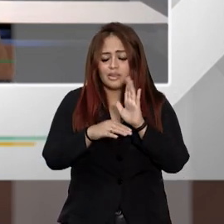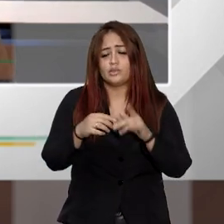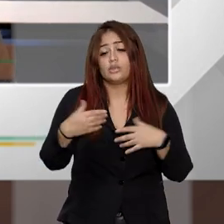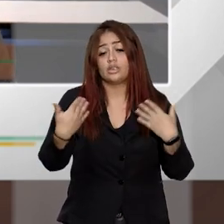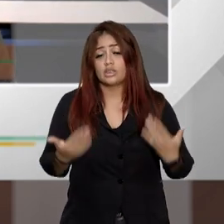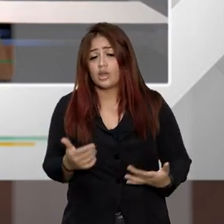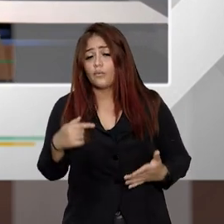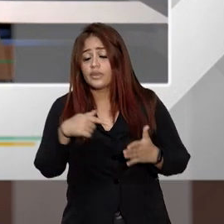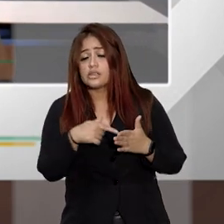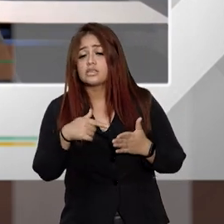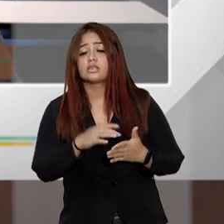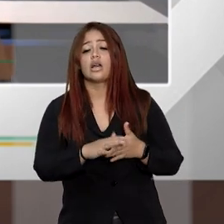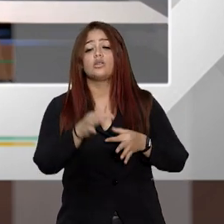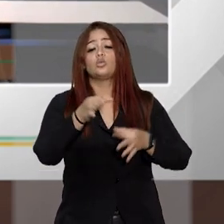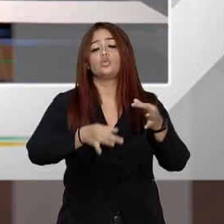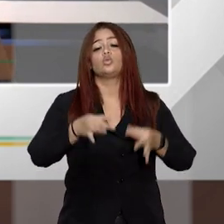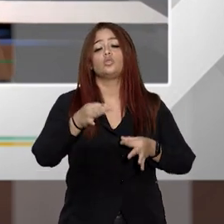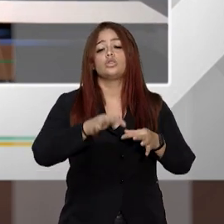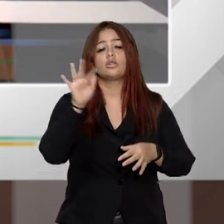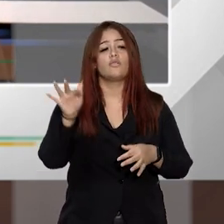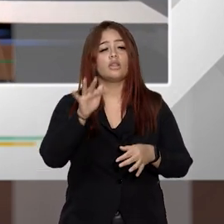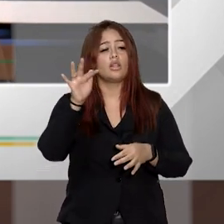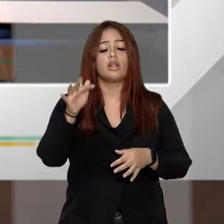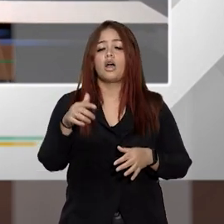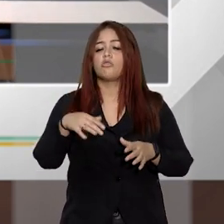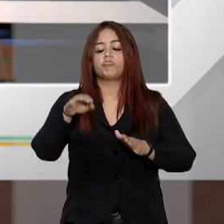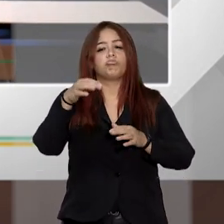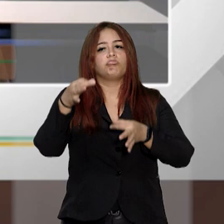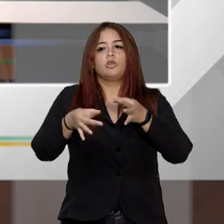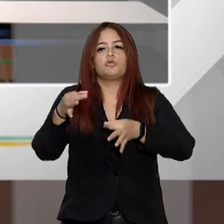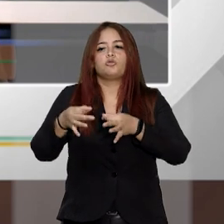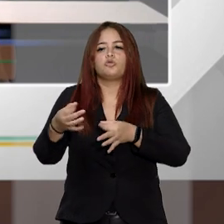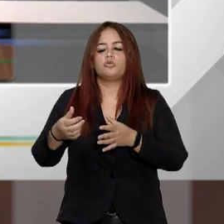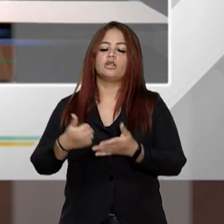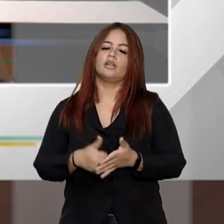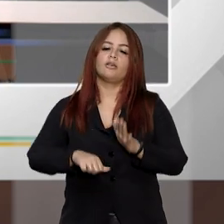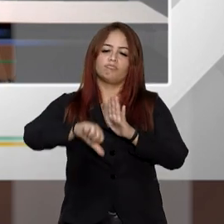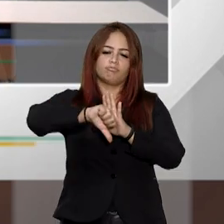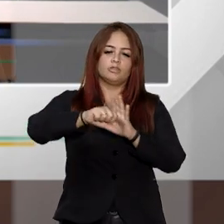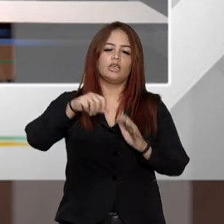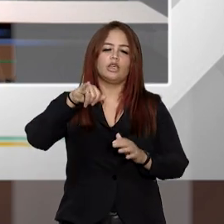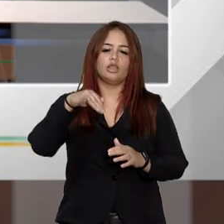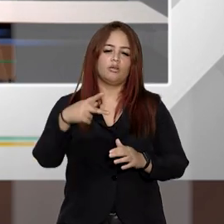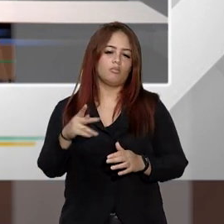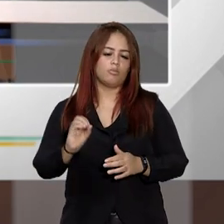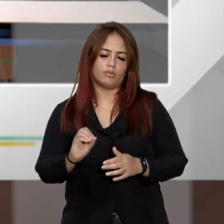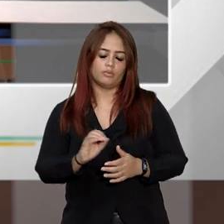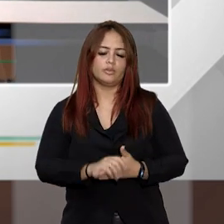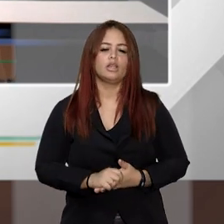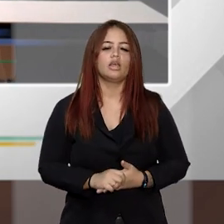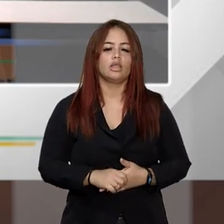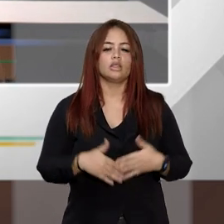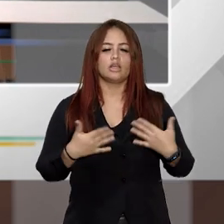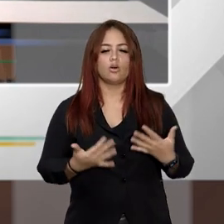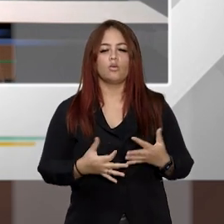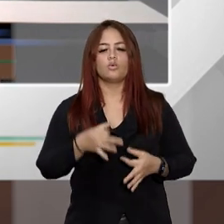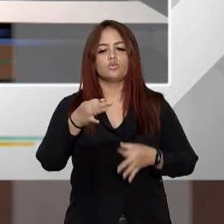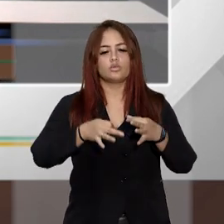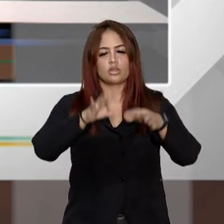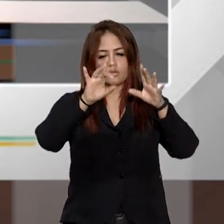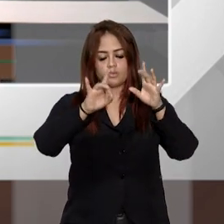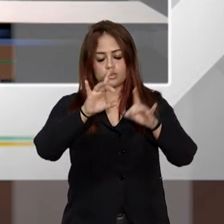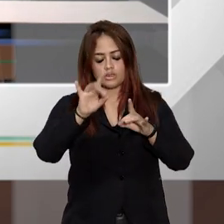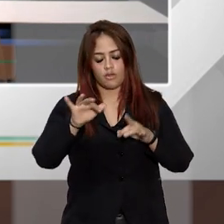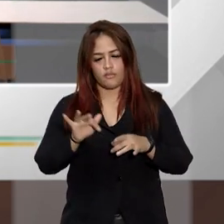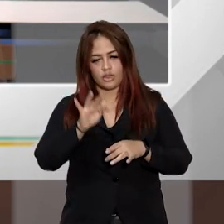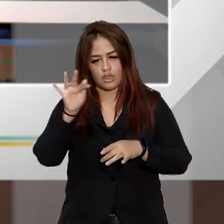neste caso, a Justiça Federal ela não vai julgar a contravenção penal. Então, nos juizados especiais federais só serão julgados os crimes a que